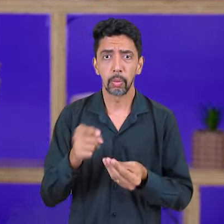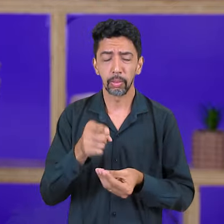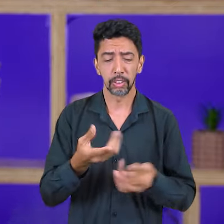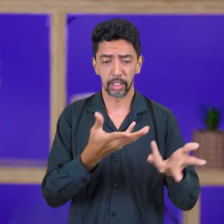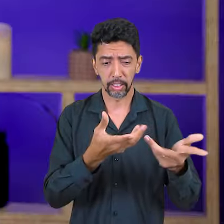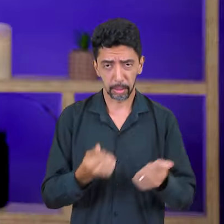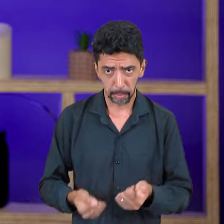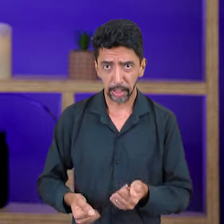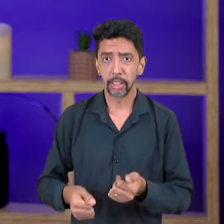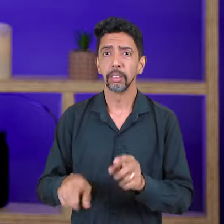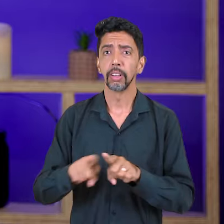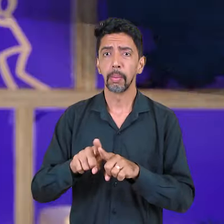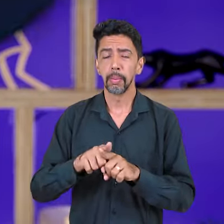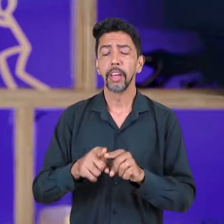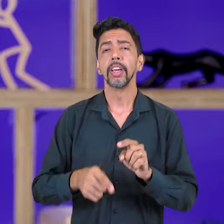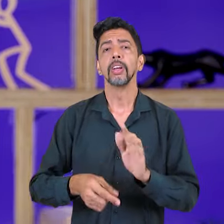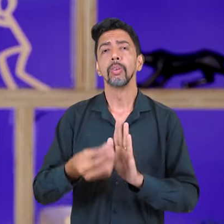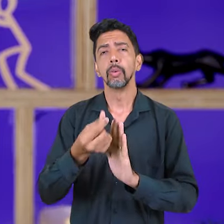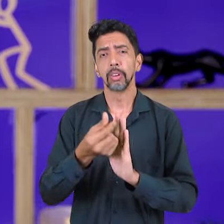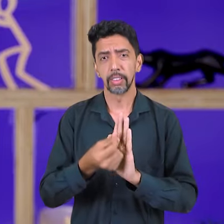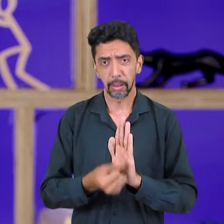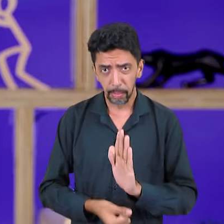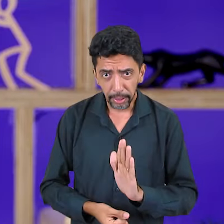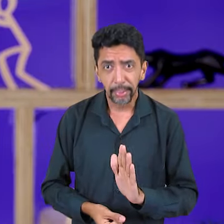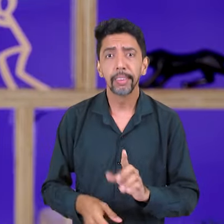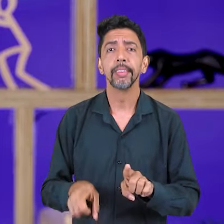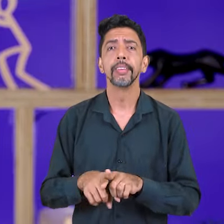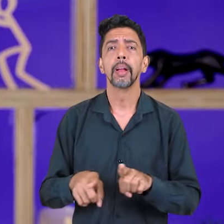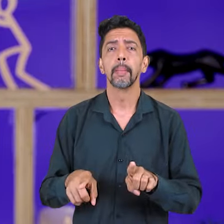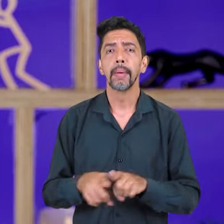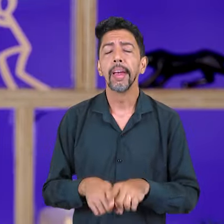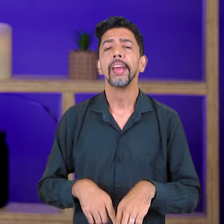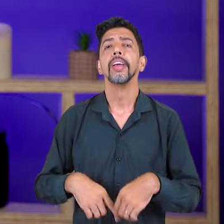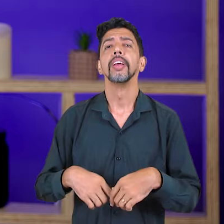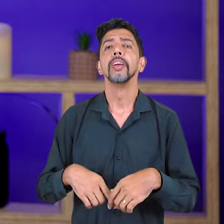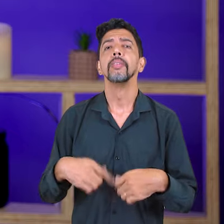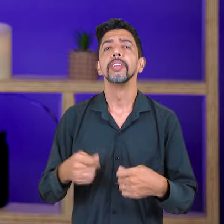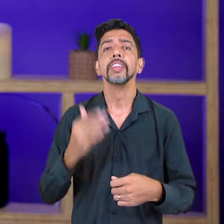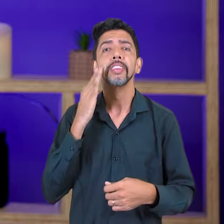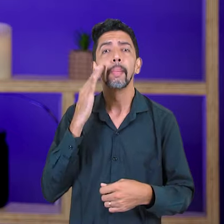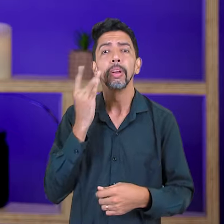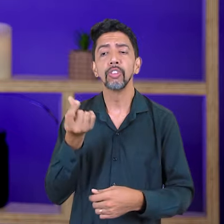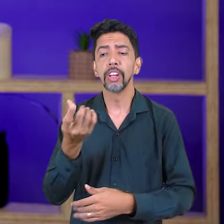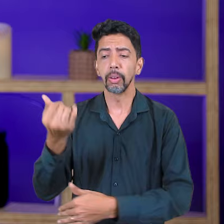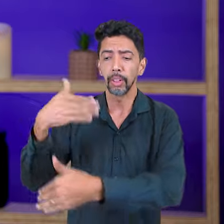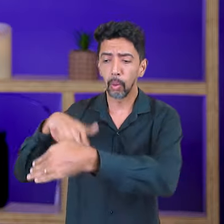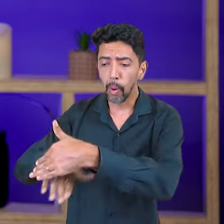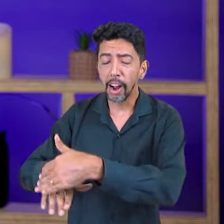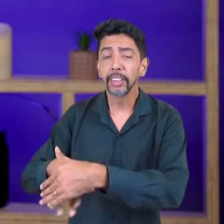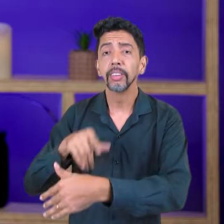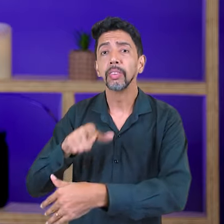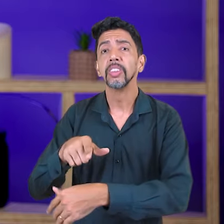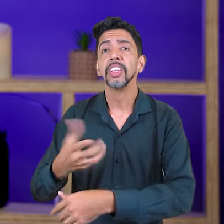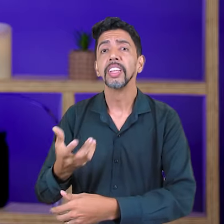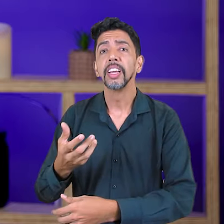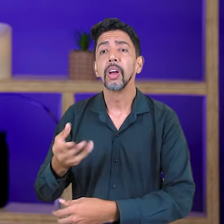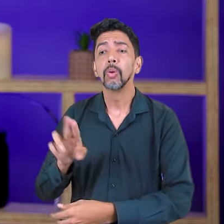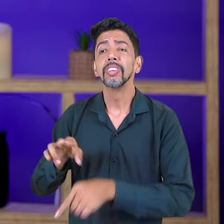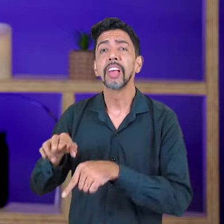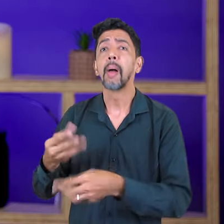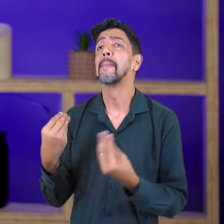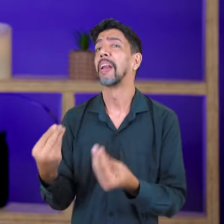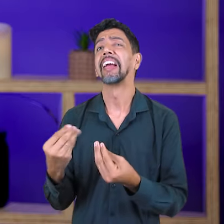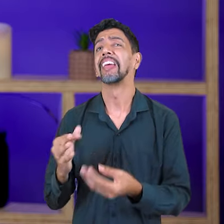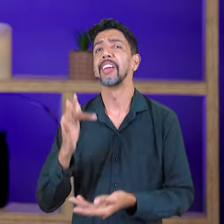dinheiro que sai que você tenha um carimbo desse recurso financeiro pra sua independência financeira para essa tal